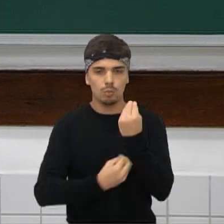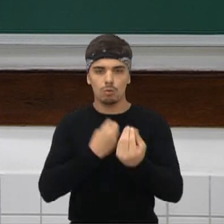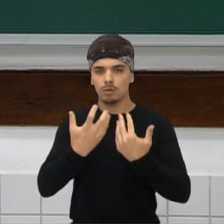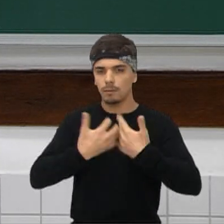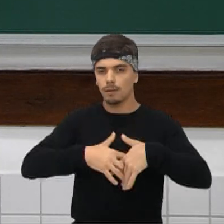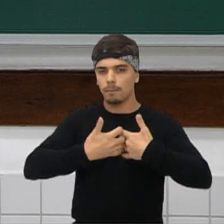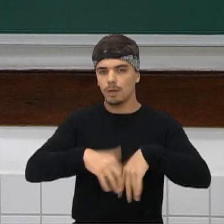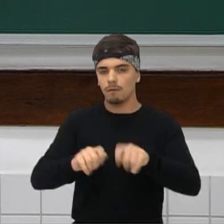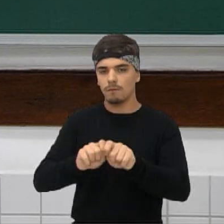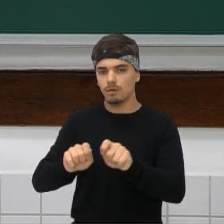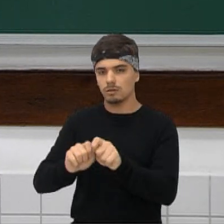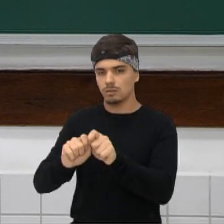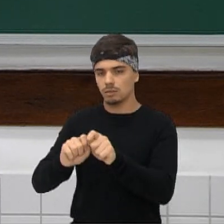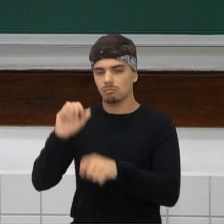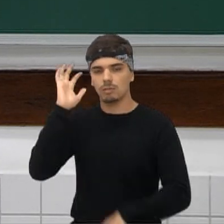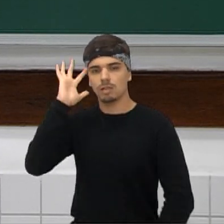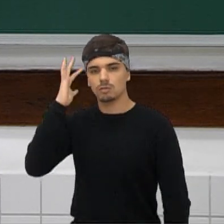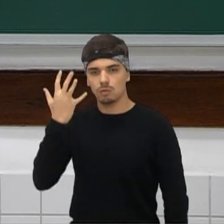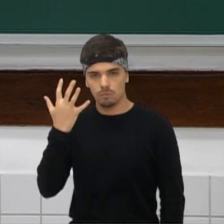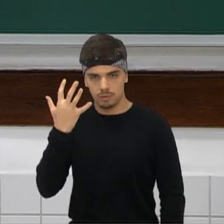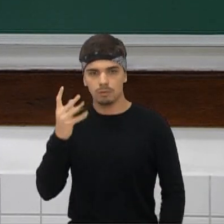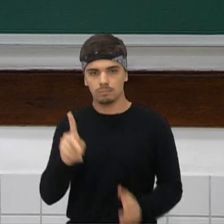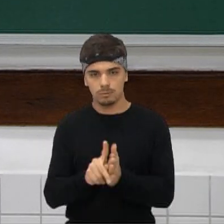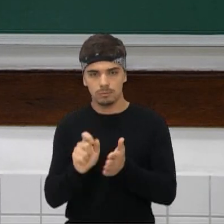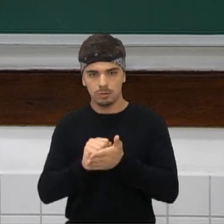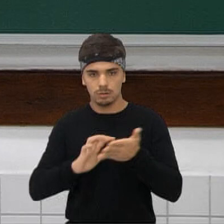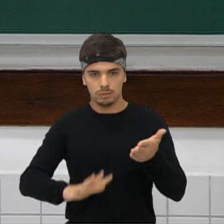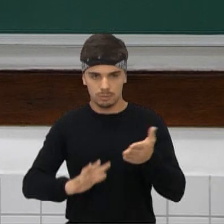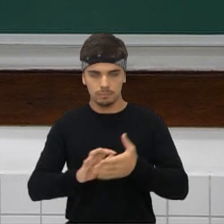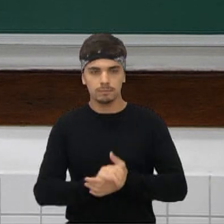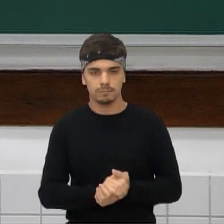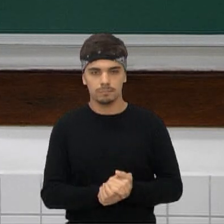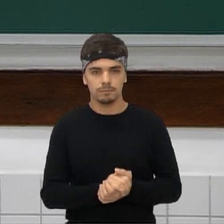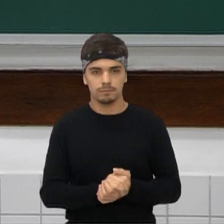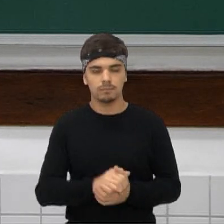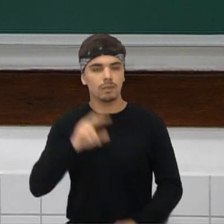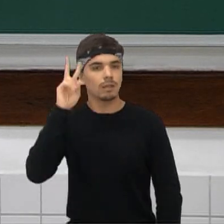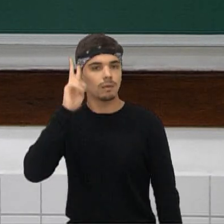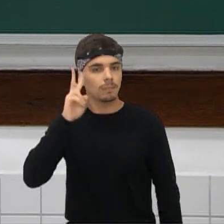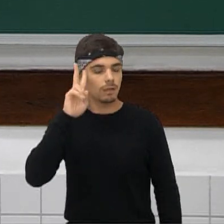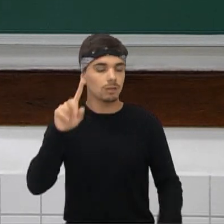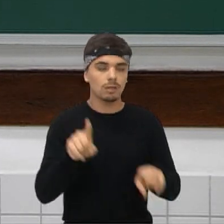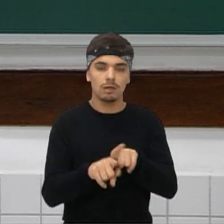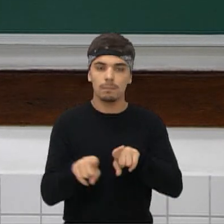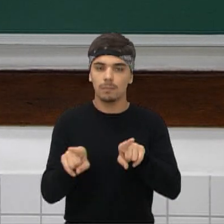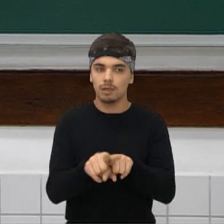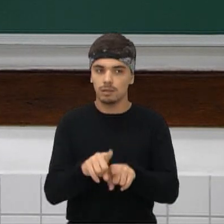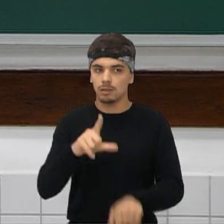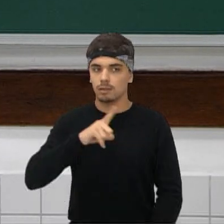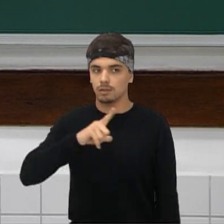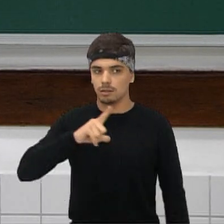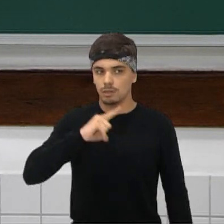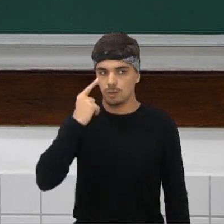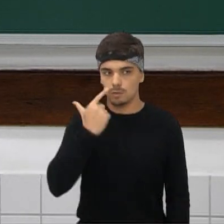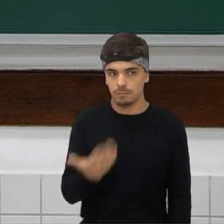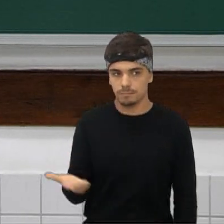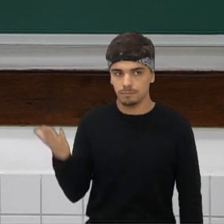fazer essa solução, né, essa resolução dessa situação. Lembrando que nós